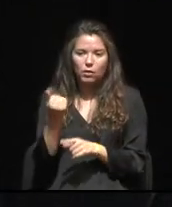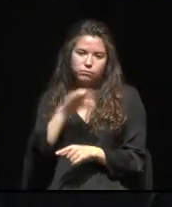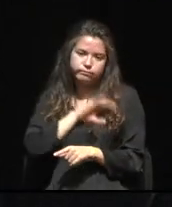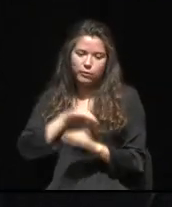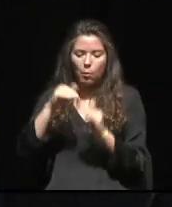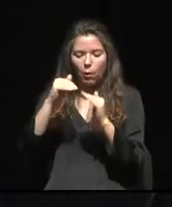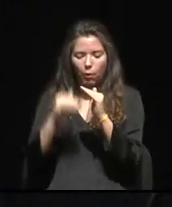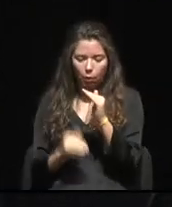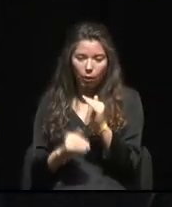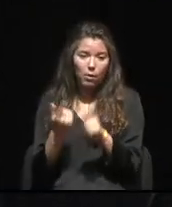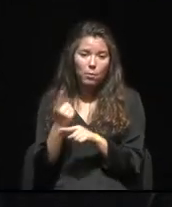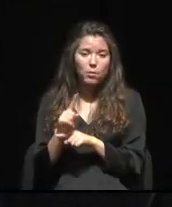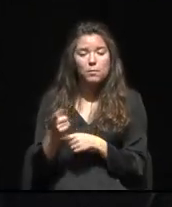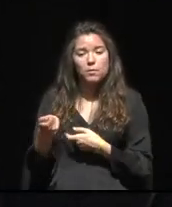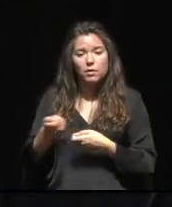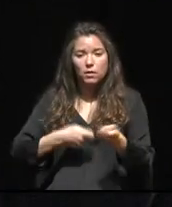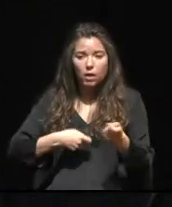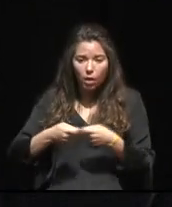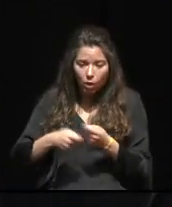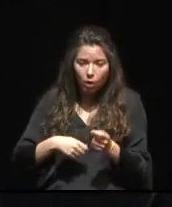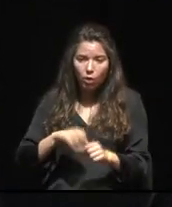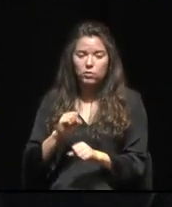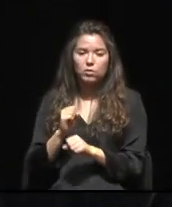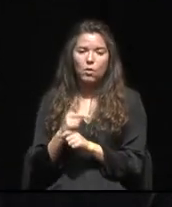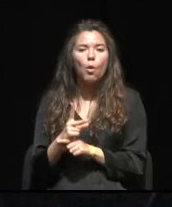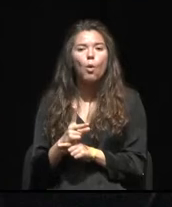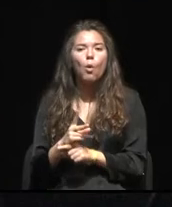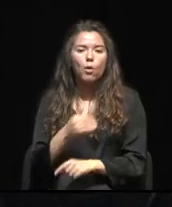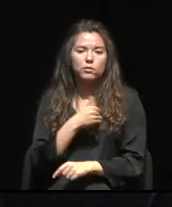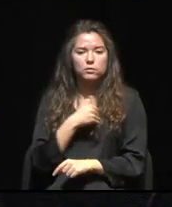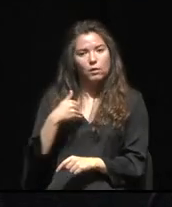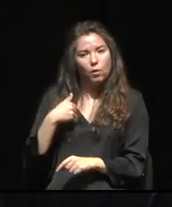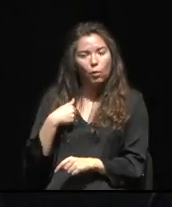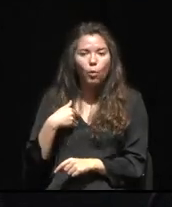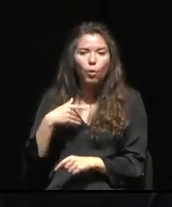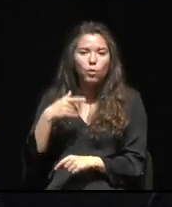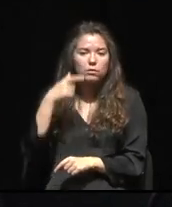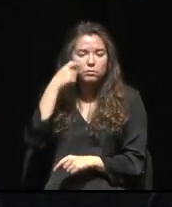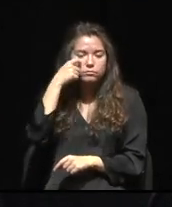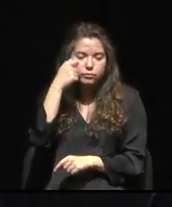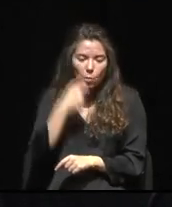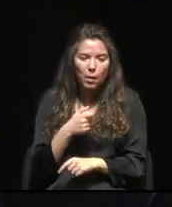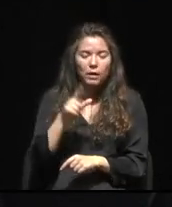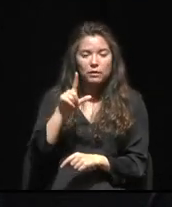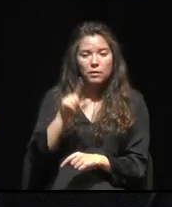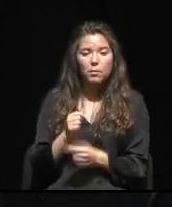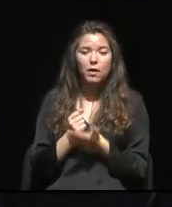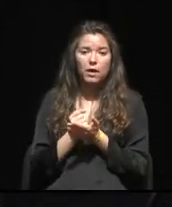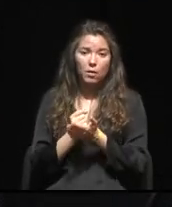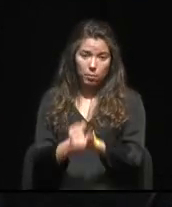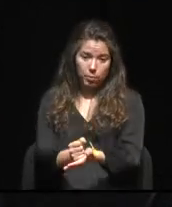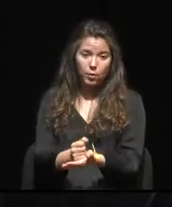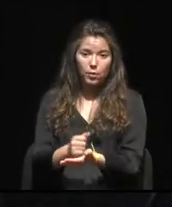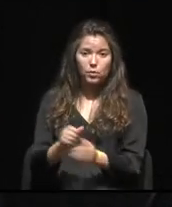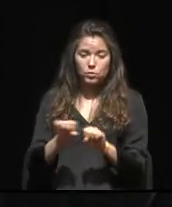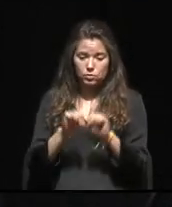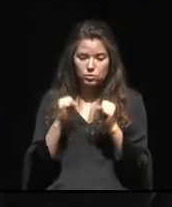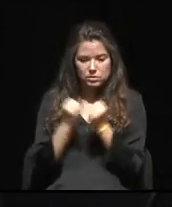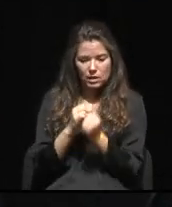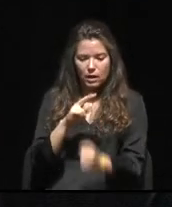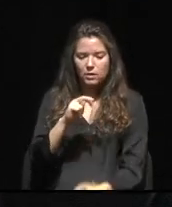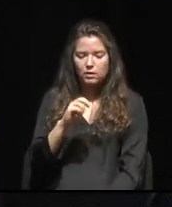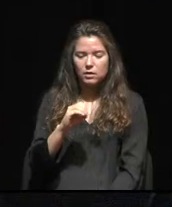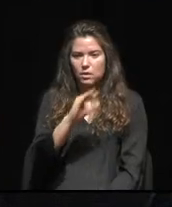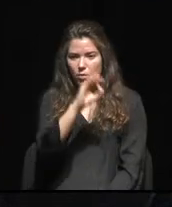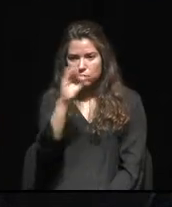baixos como no comércio ou nas atividades de saúde humana e apoio social Além disso 30% destas